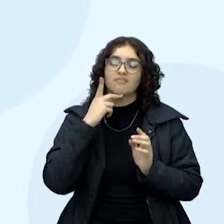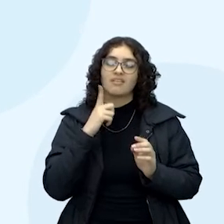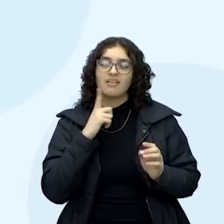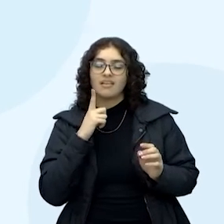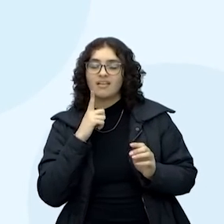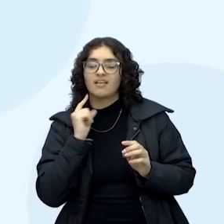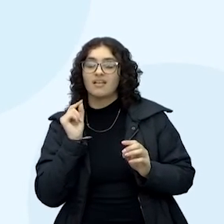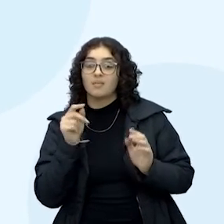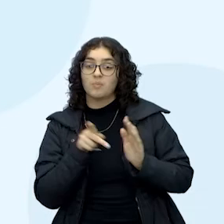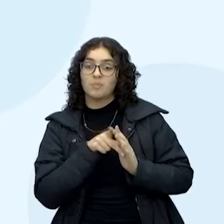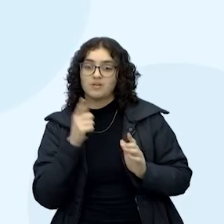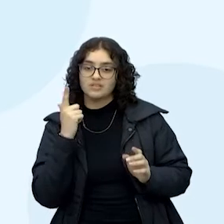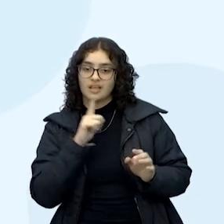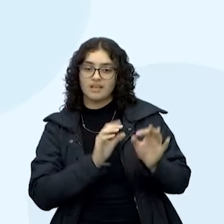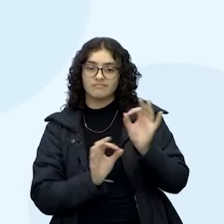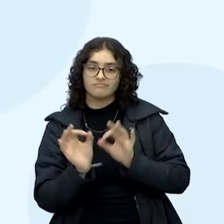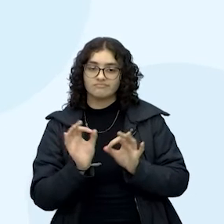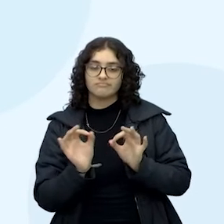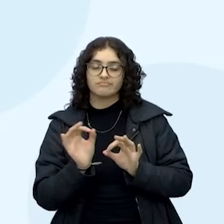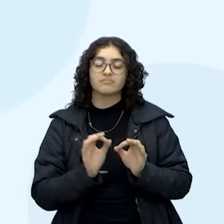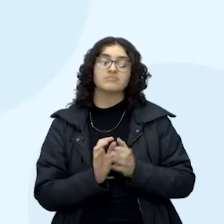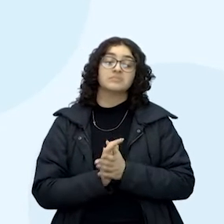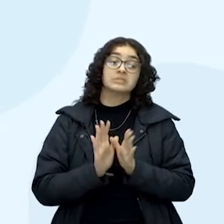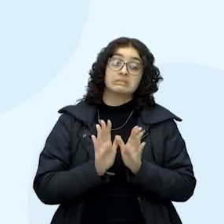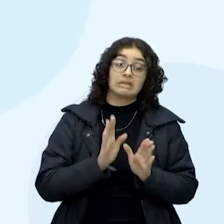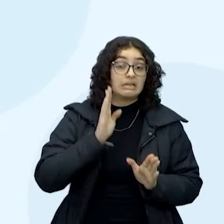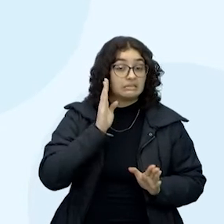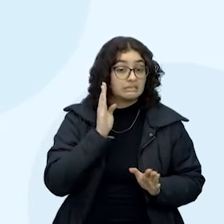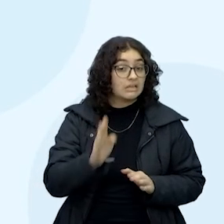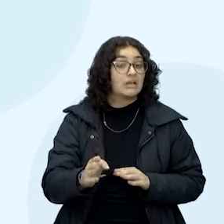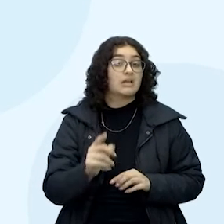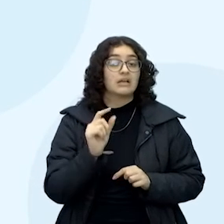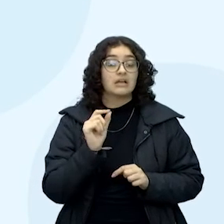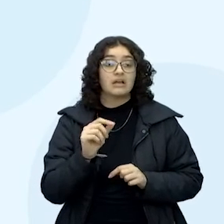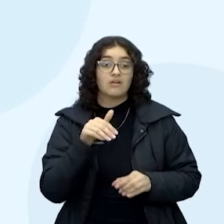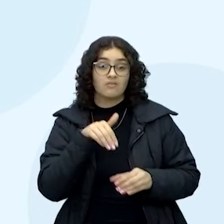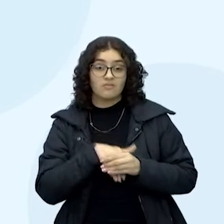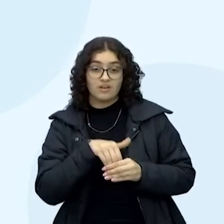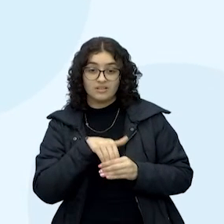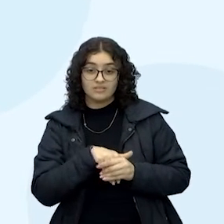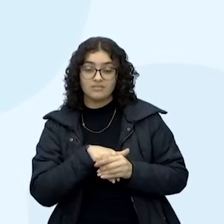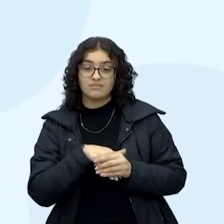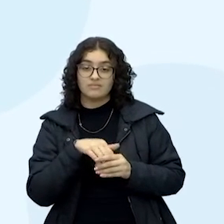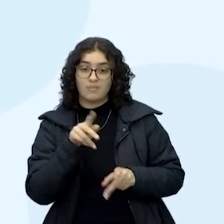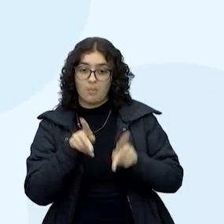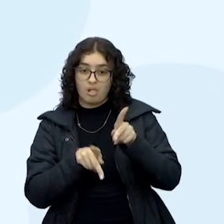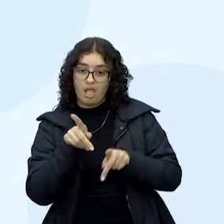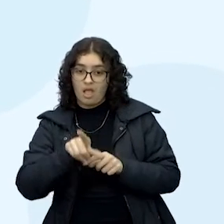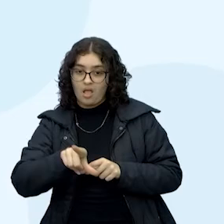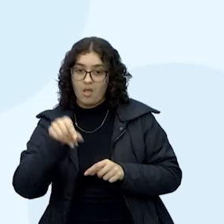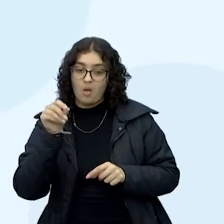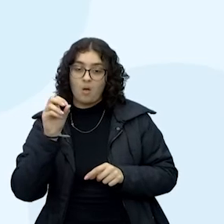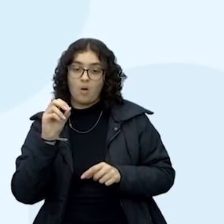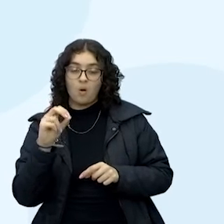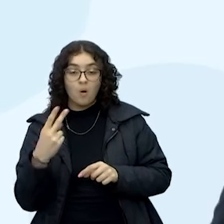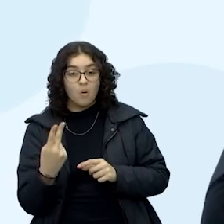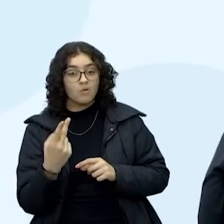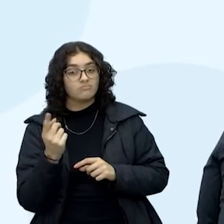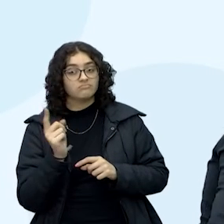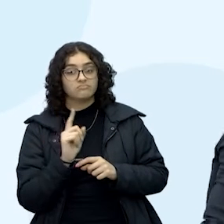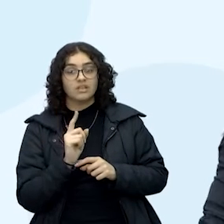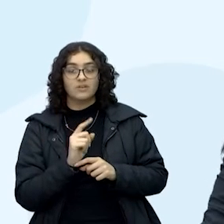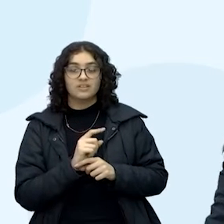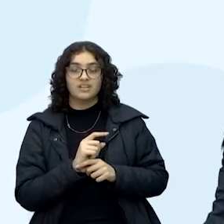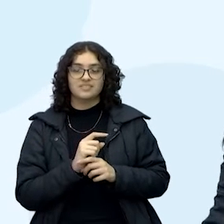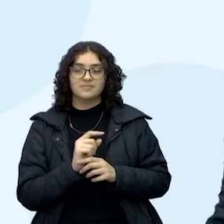poder de governar diretamente, através do voto popular, ou de maneira indireta, quando